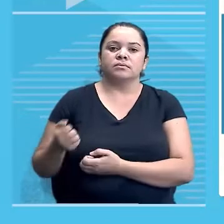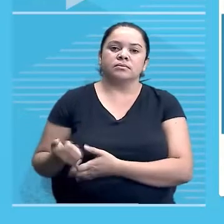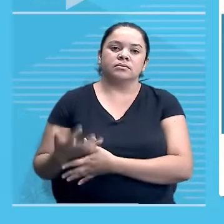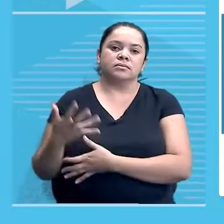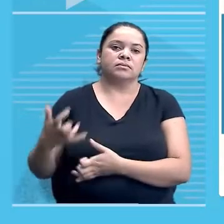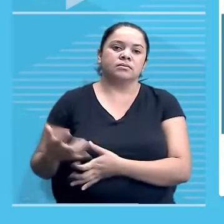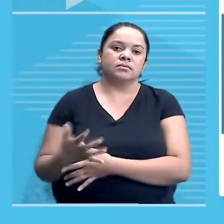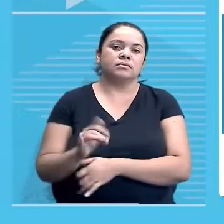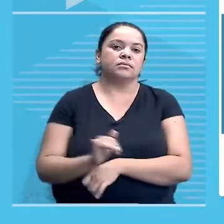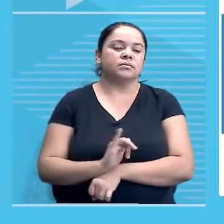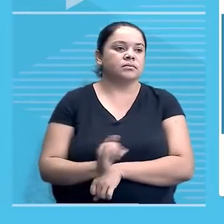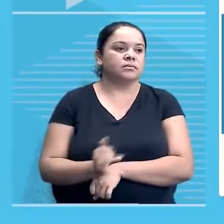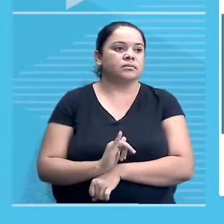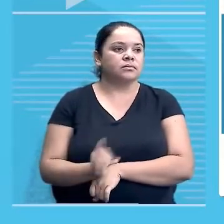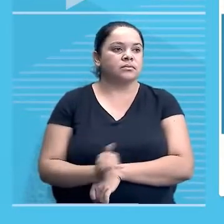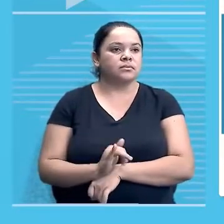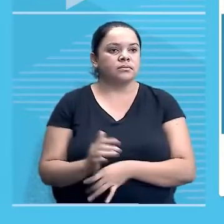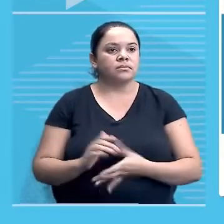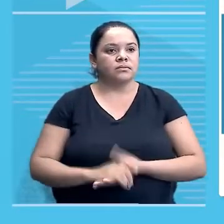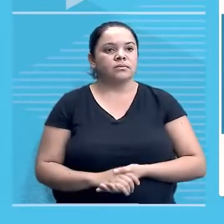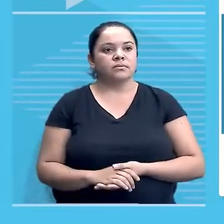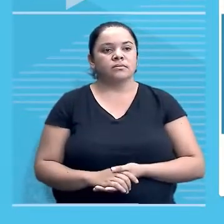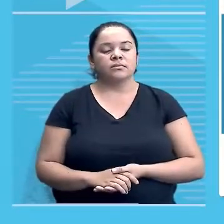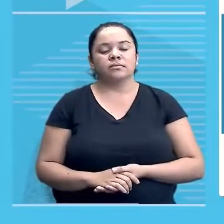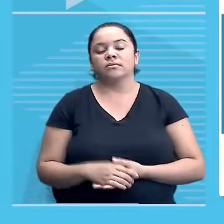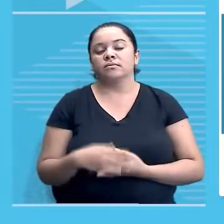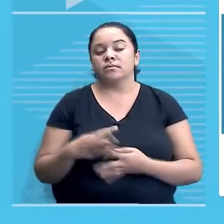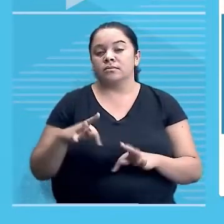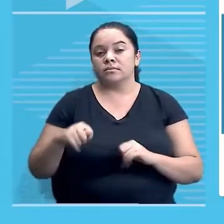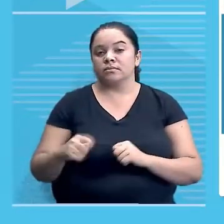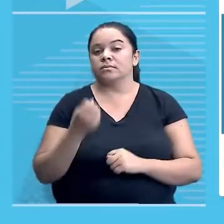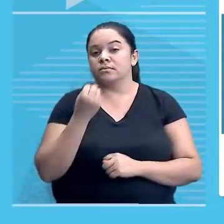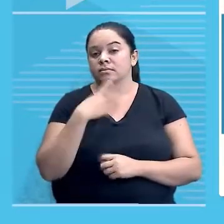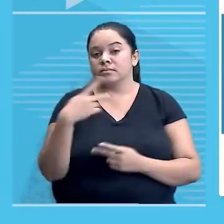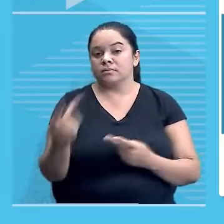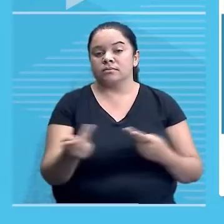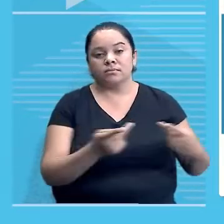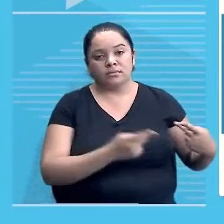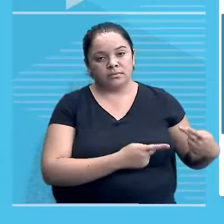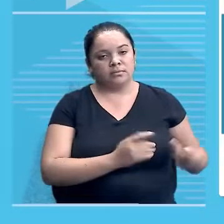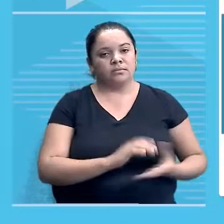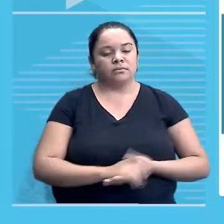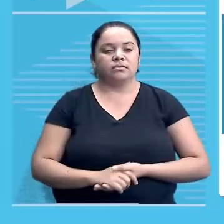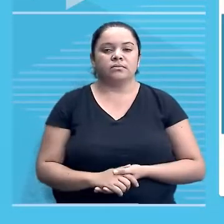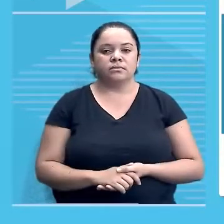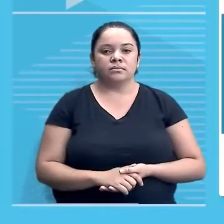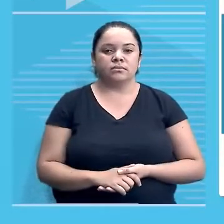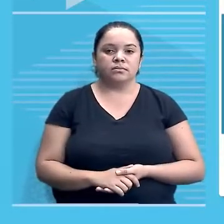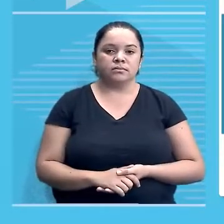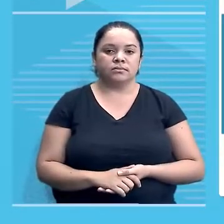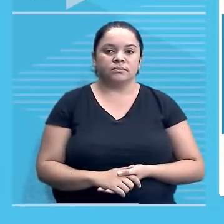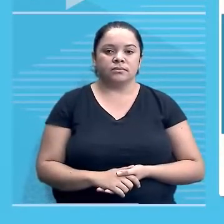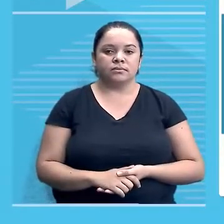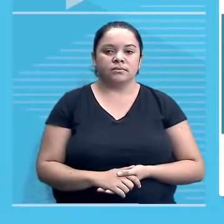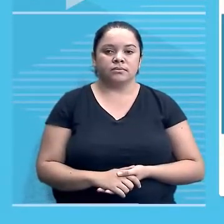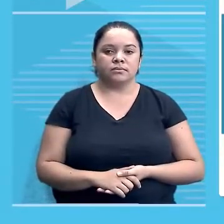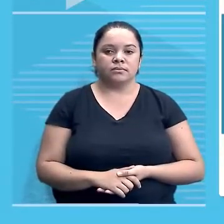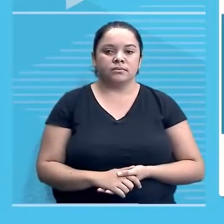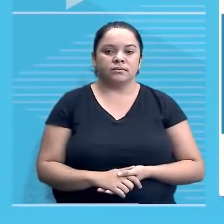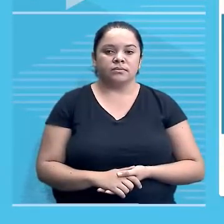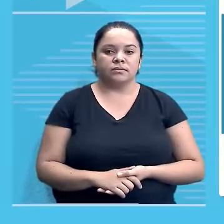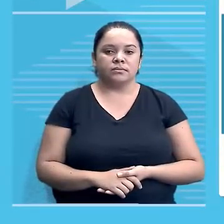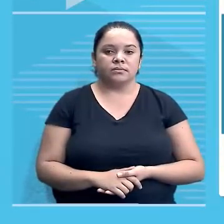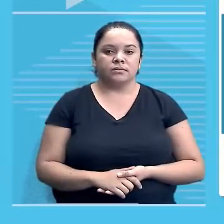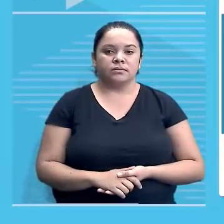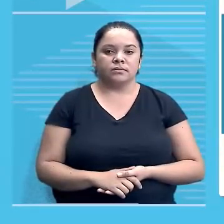presente pelo YouTube, sejam bem-vindos também. Gabriel, presente em mais uma aula, tá? E é